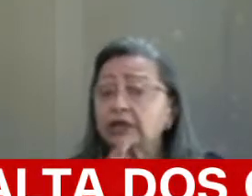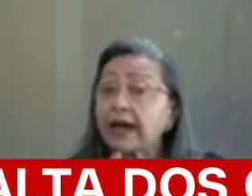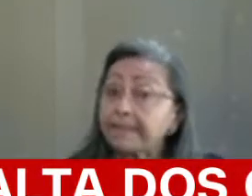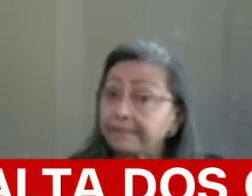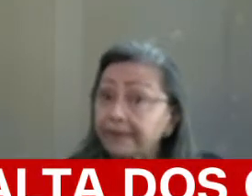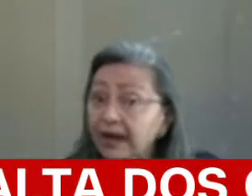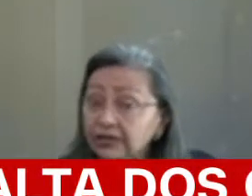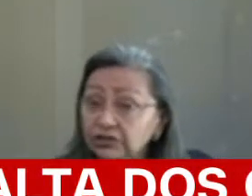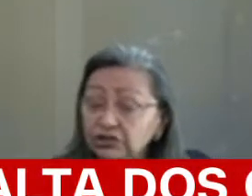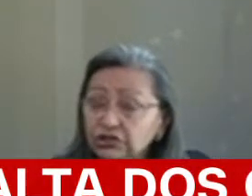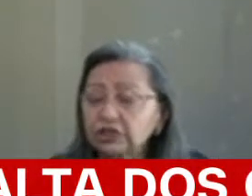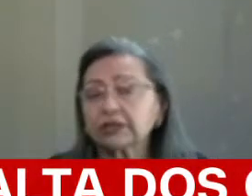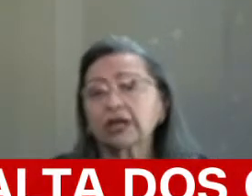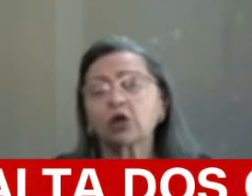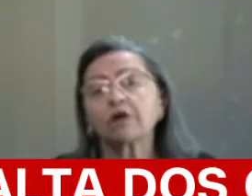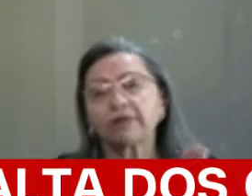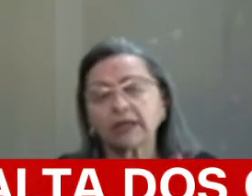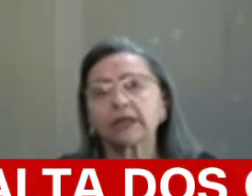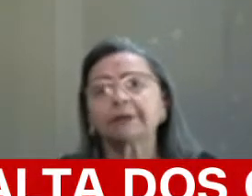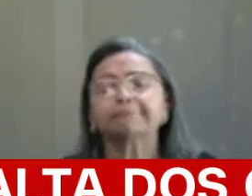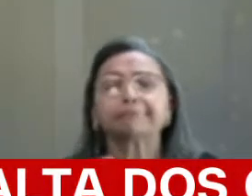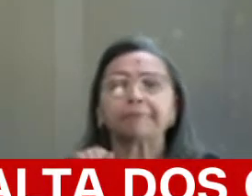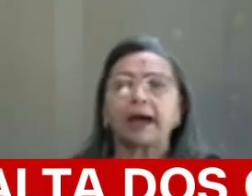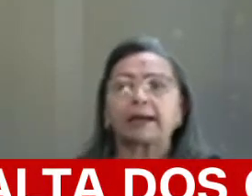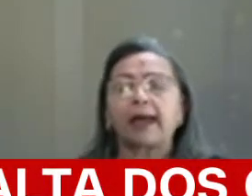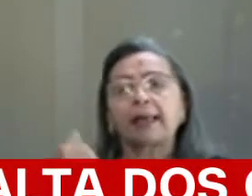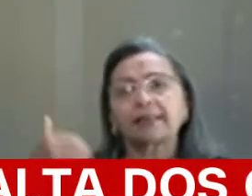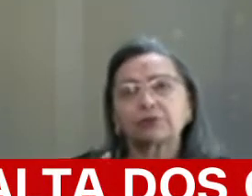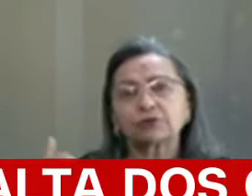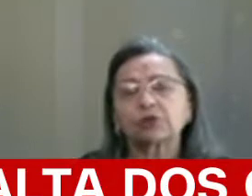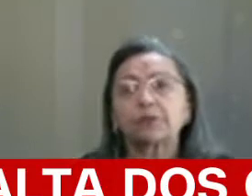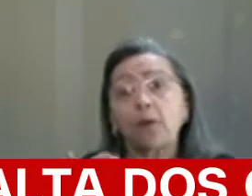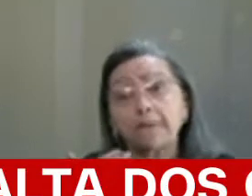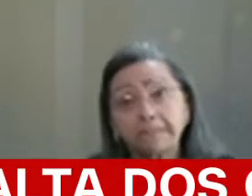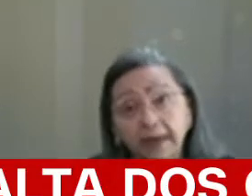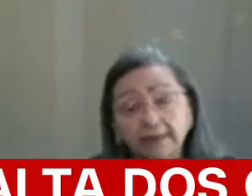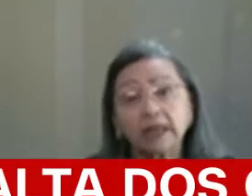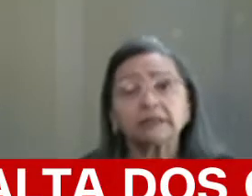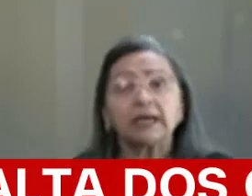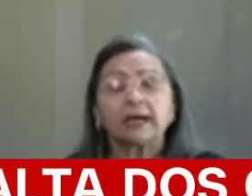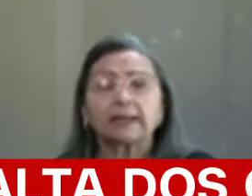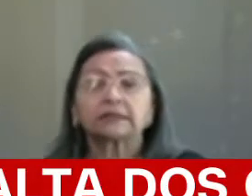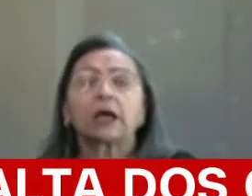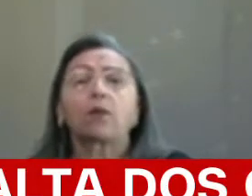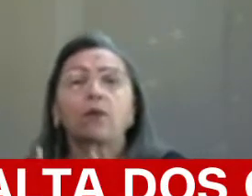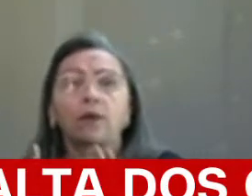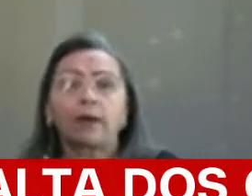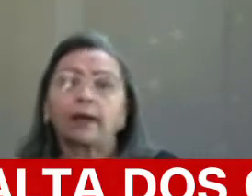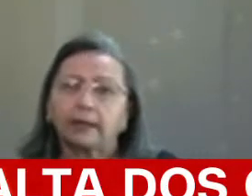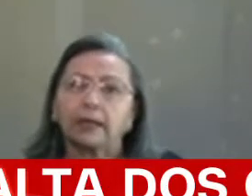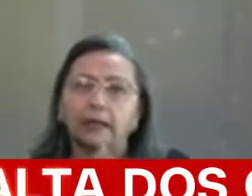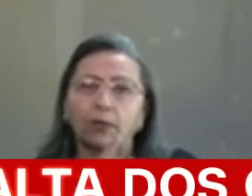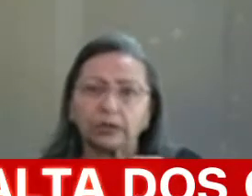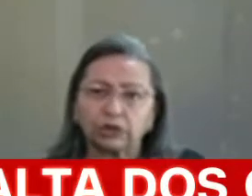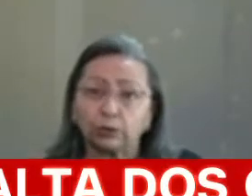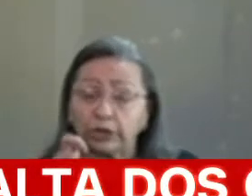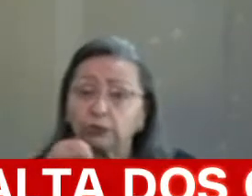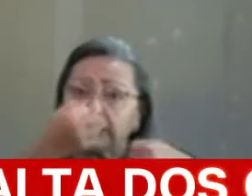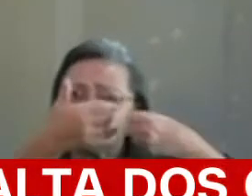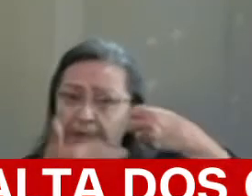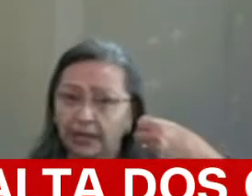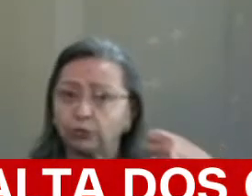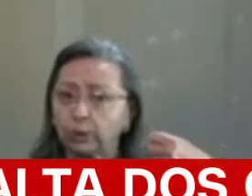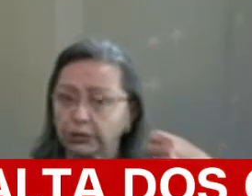cessam automaticamente as deduções por perda de arrecadação. Assim diz o artigo 5º do